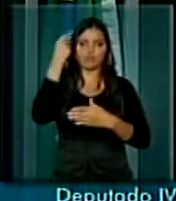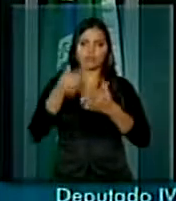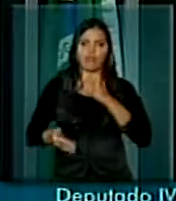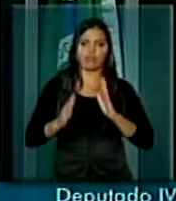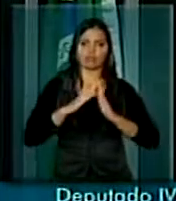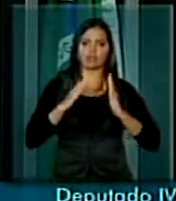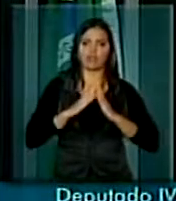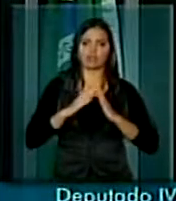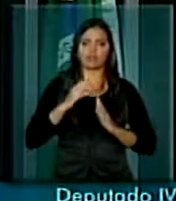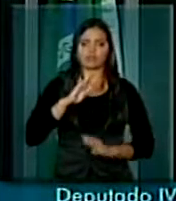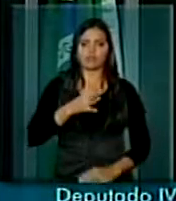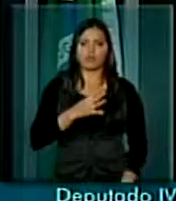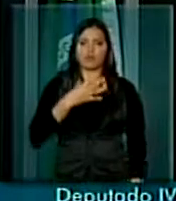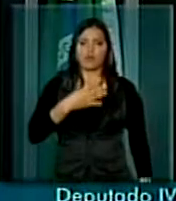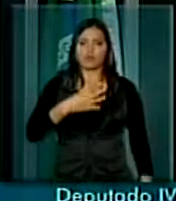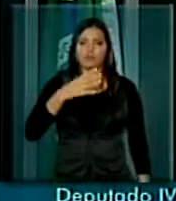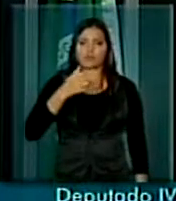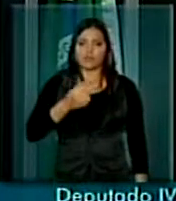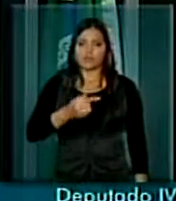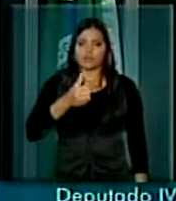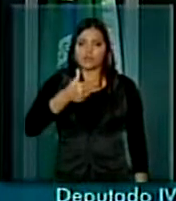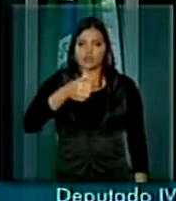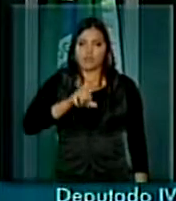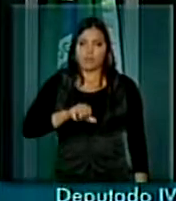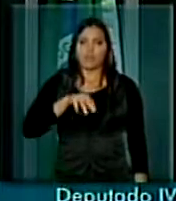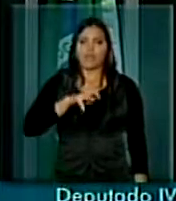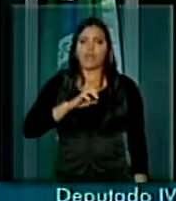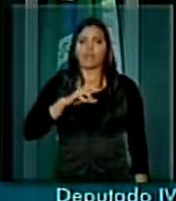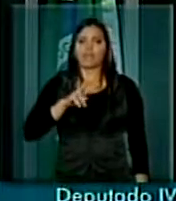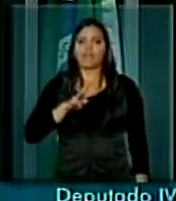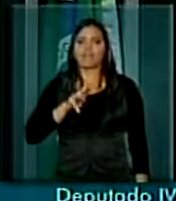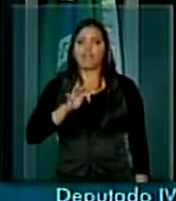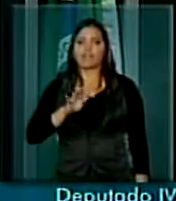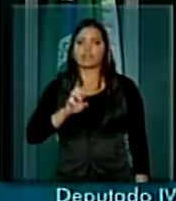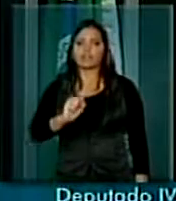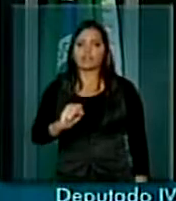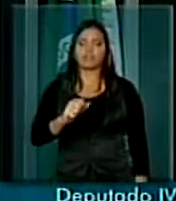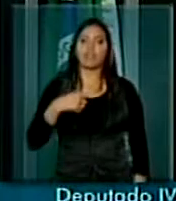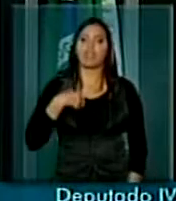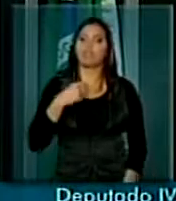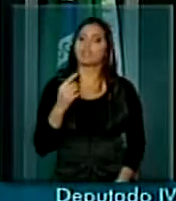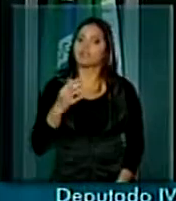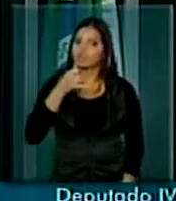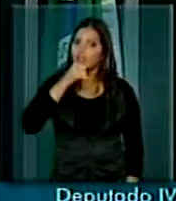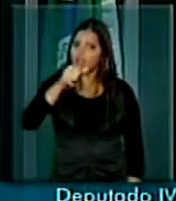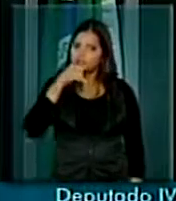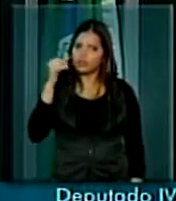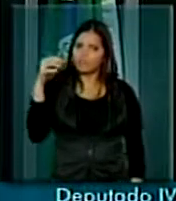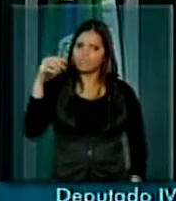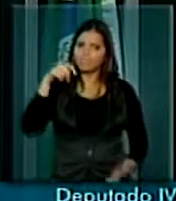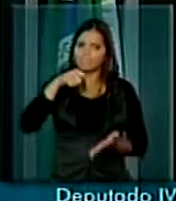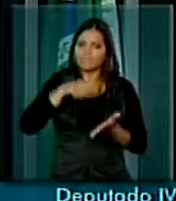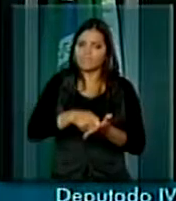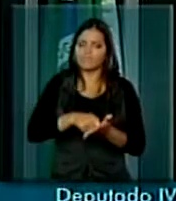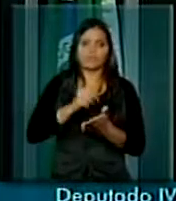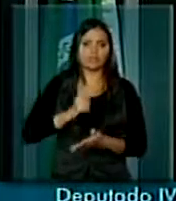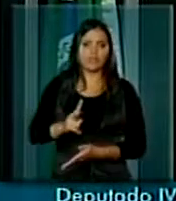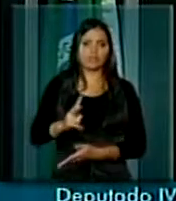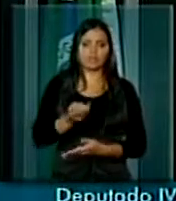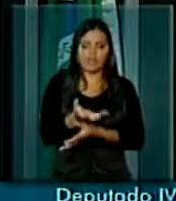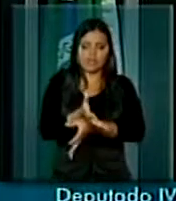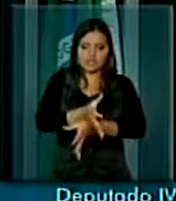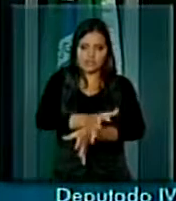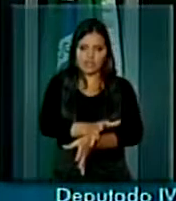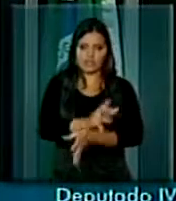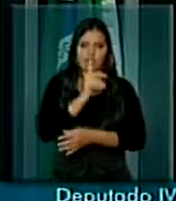verdade, 4.719 megawatts de energia firme. Ou seja, durante a seca do